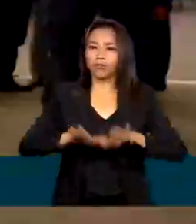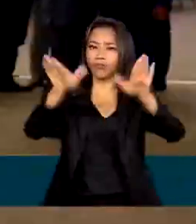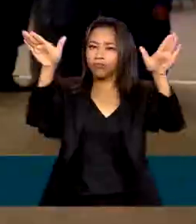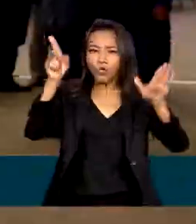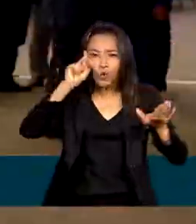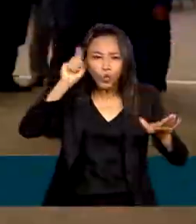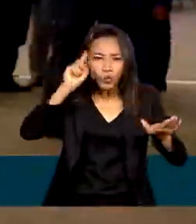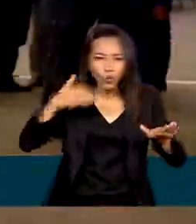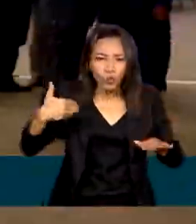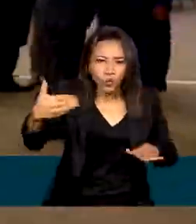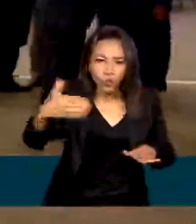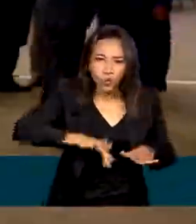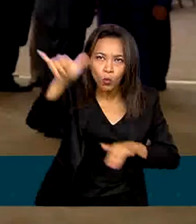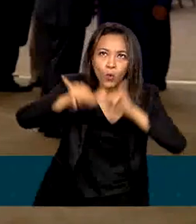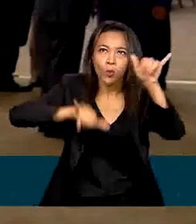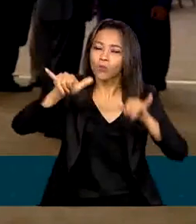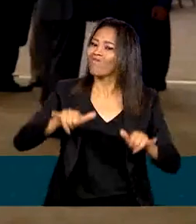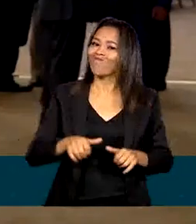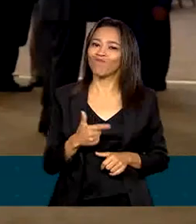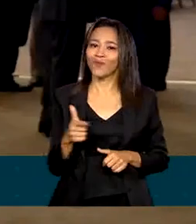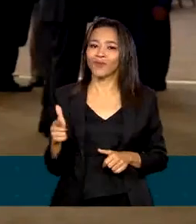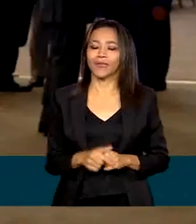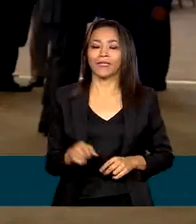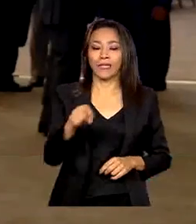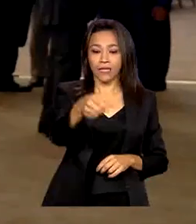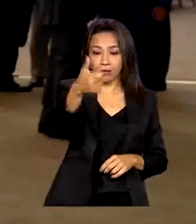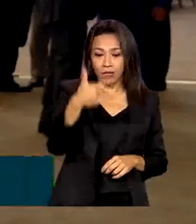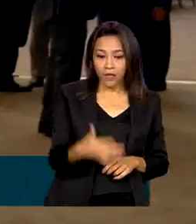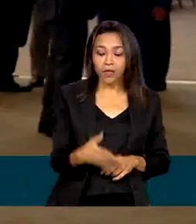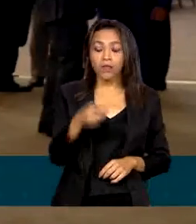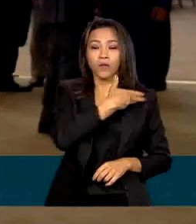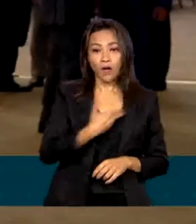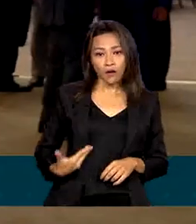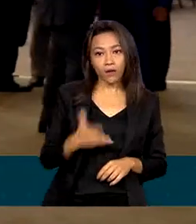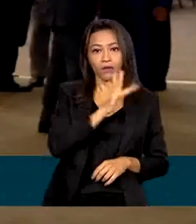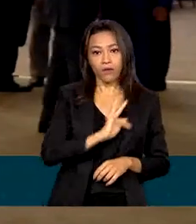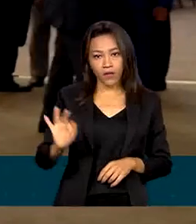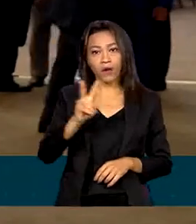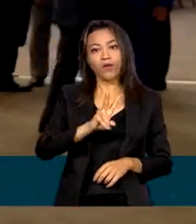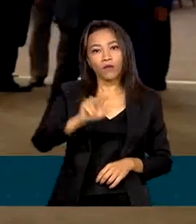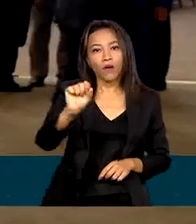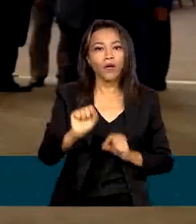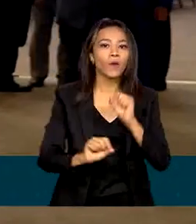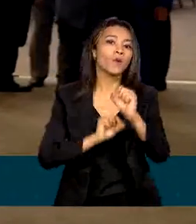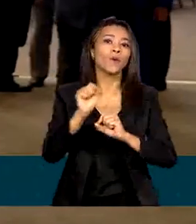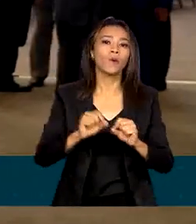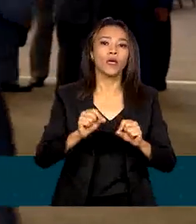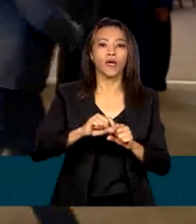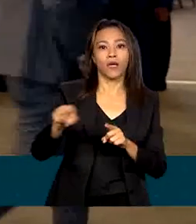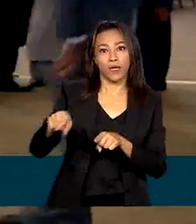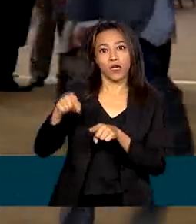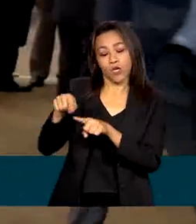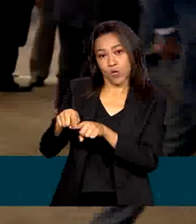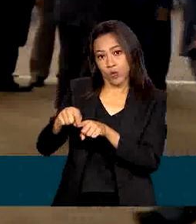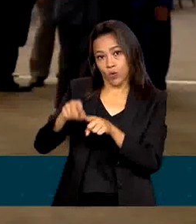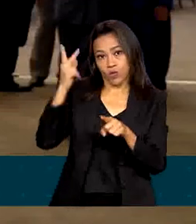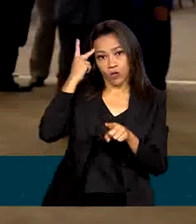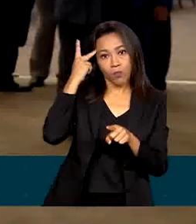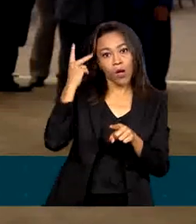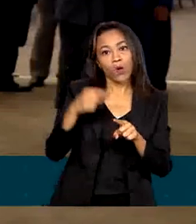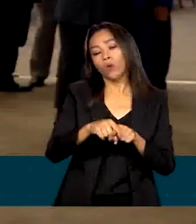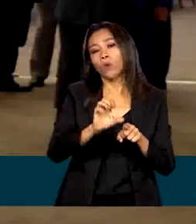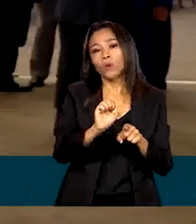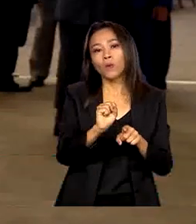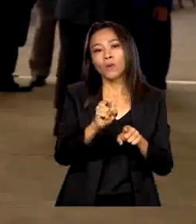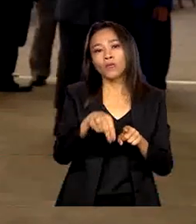cotidiana do ministro disse que o governo federal deve Executar a obra do túnel submerso Santos e Guarujá o